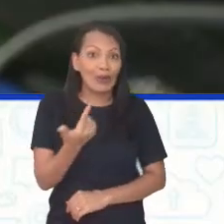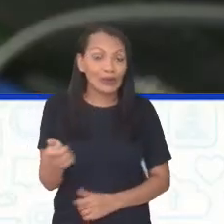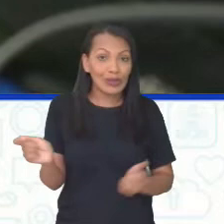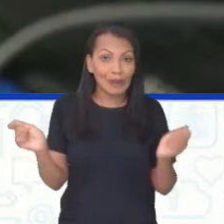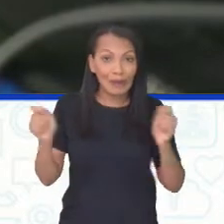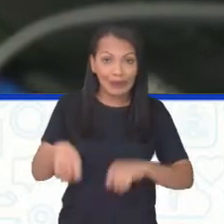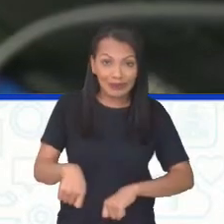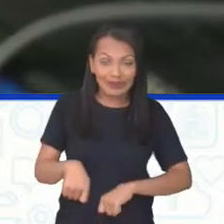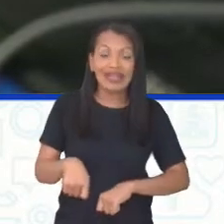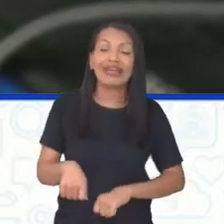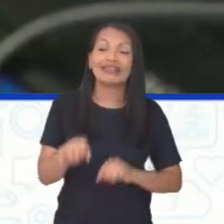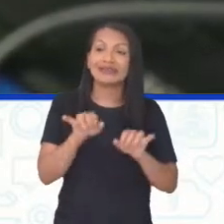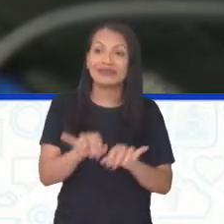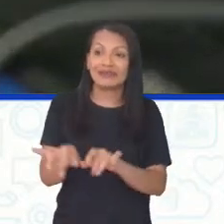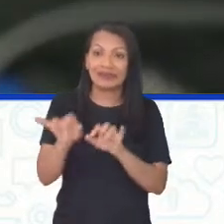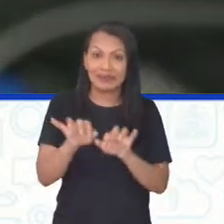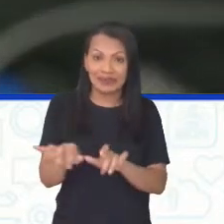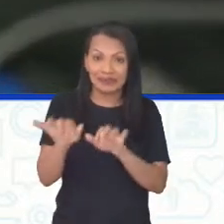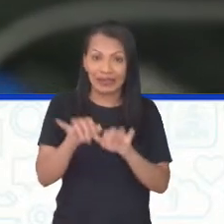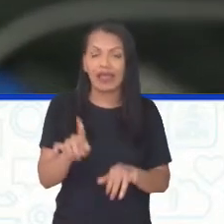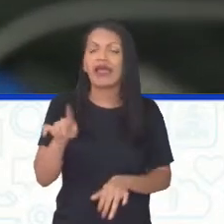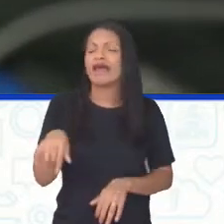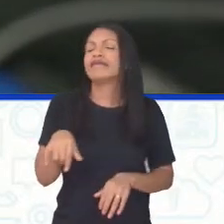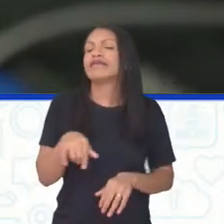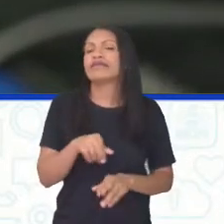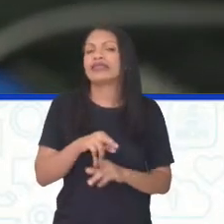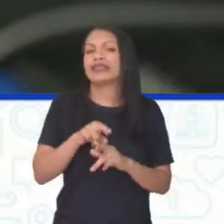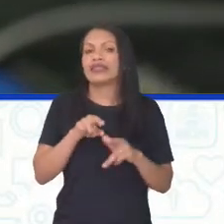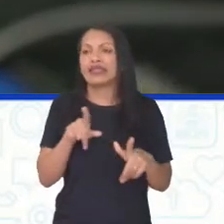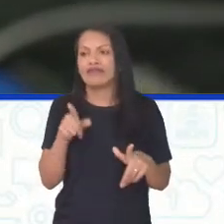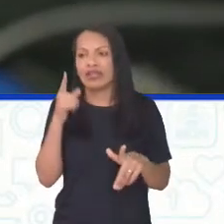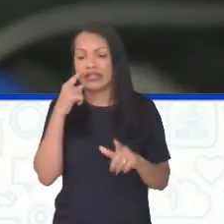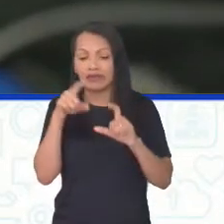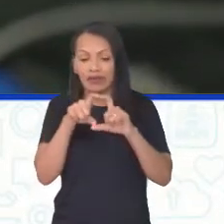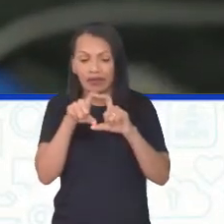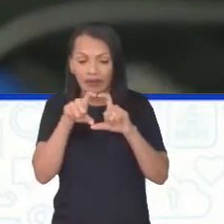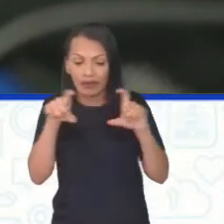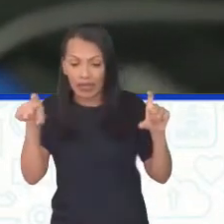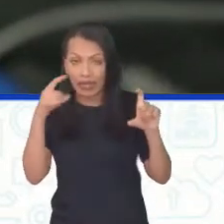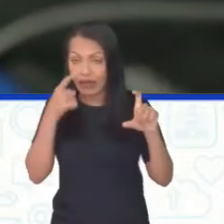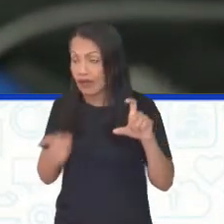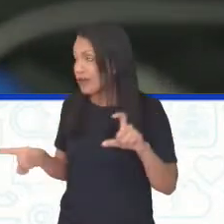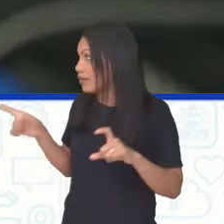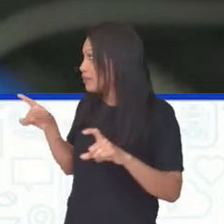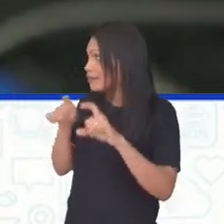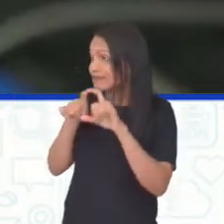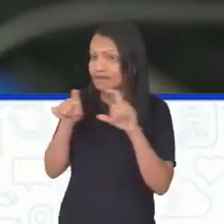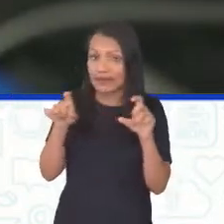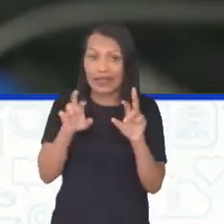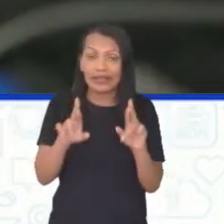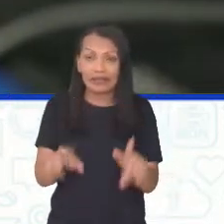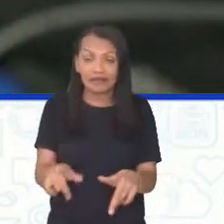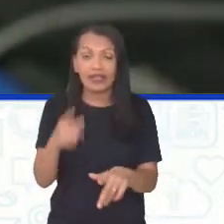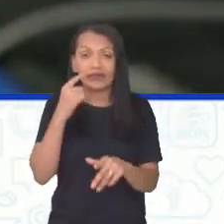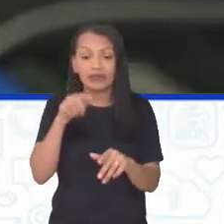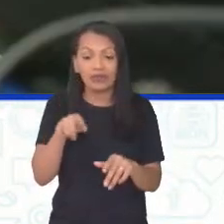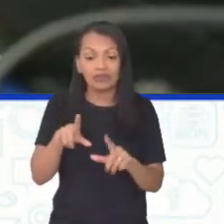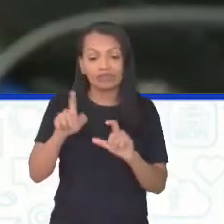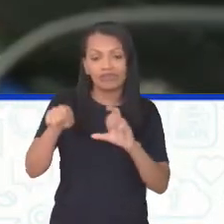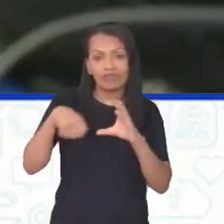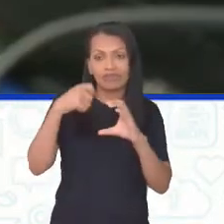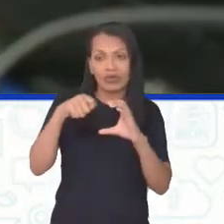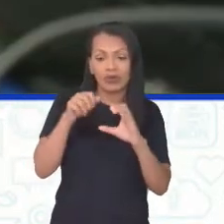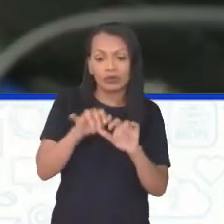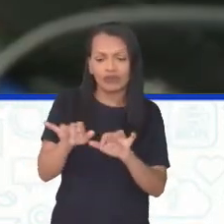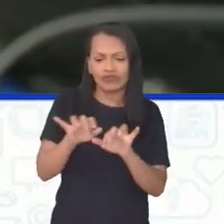máquina de escrever, que é um pouquinho diferente da reglete, que a professora Patrícia está mostrando, que é uma